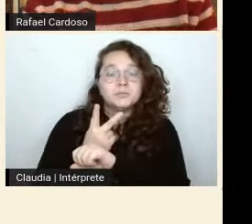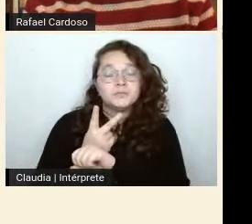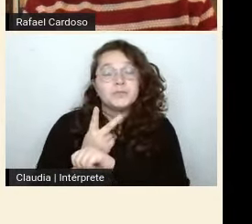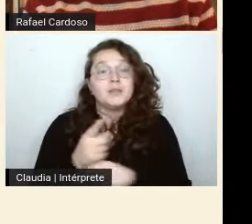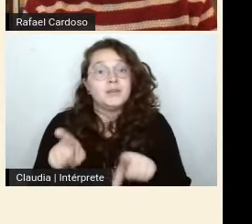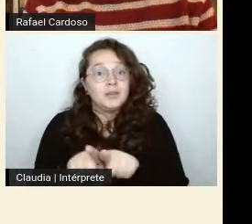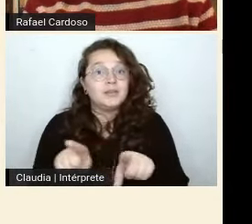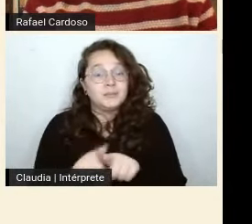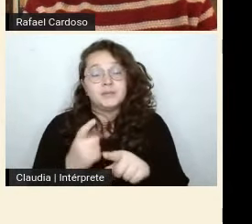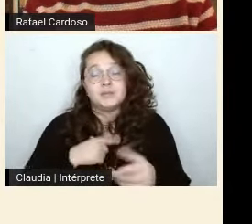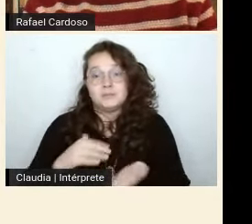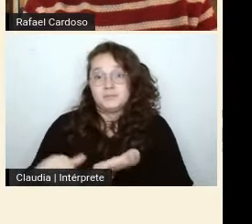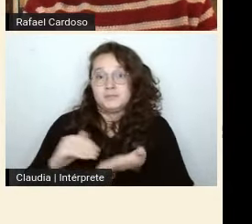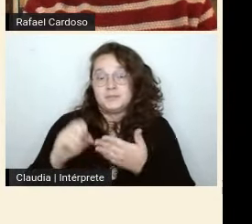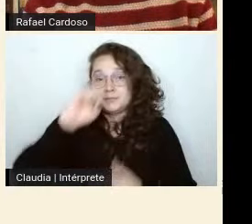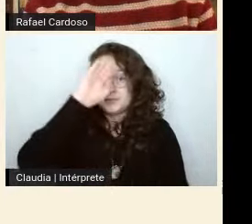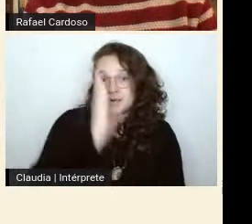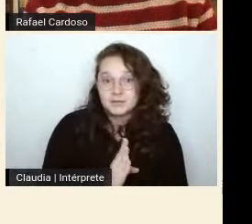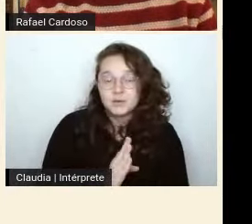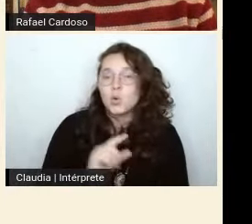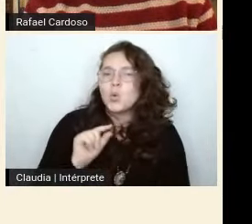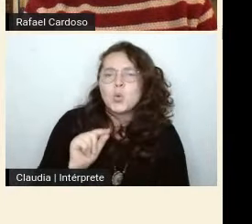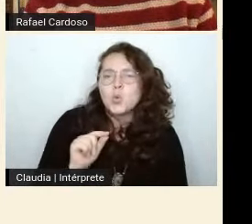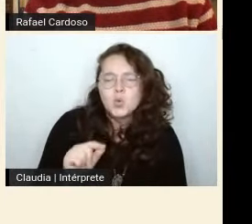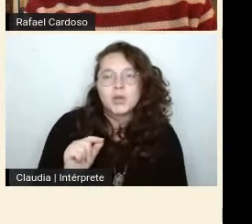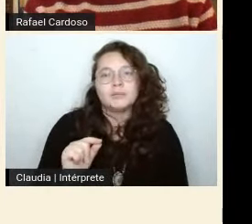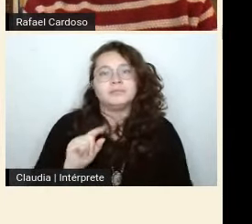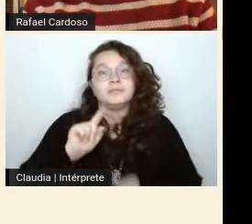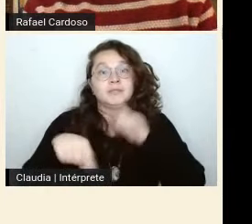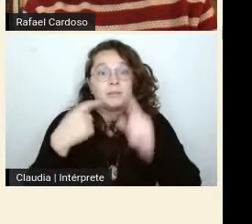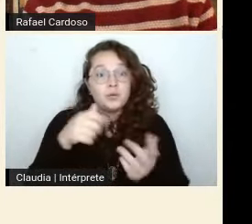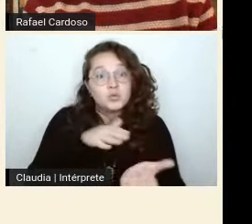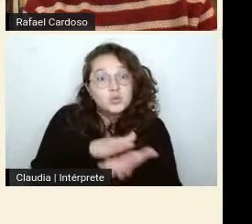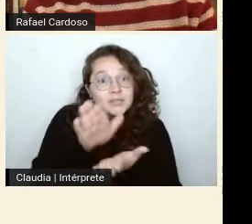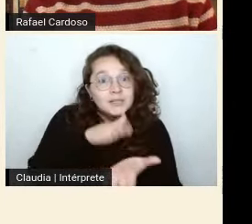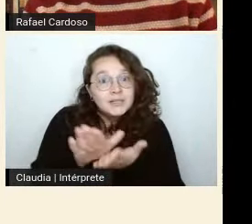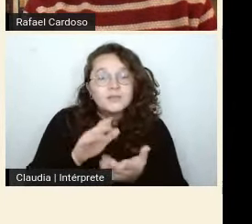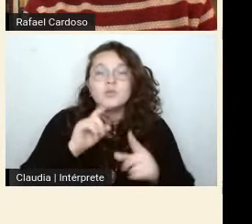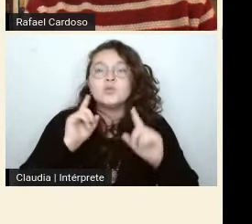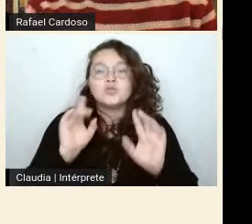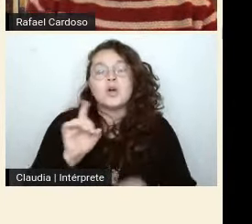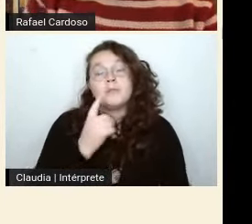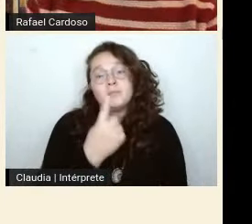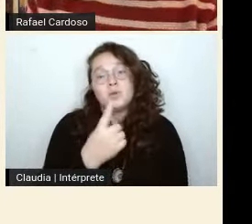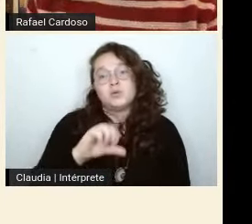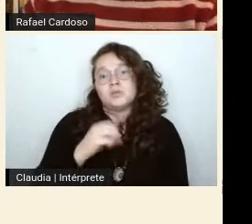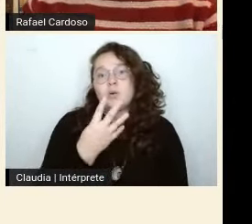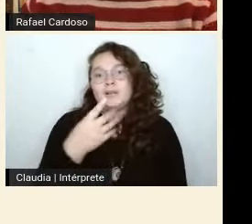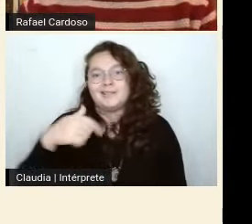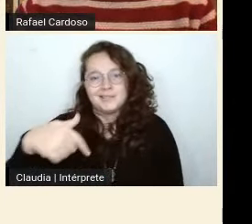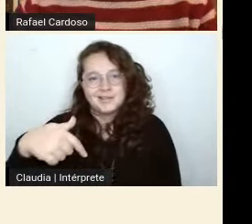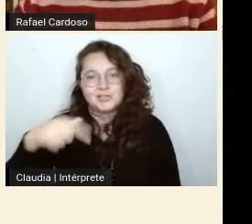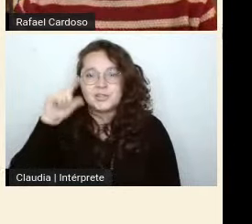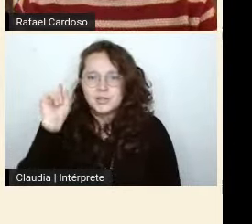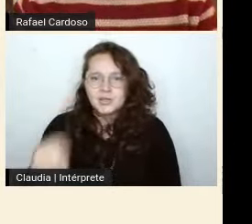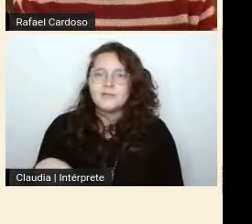Escritores, o livro só saiu do prelo em 1947, publicado pelo Departamento de Cultura de São